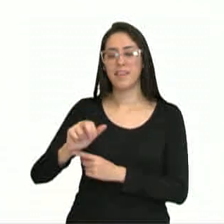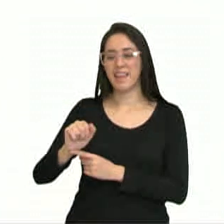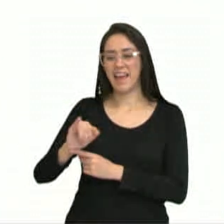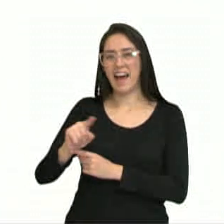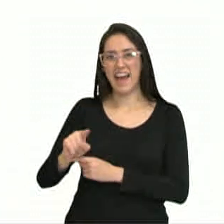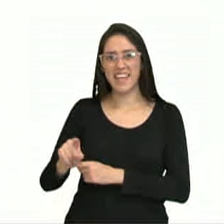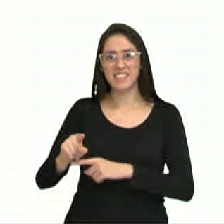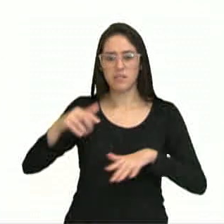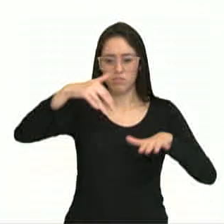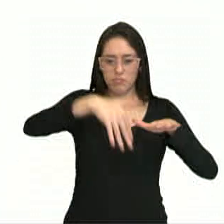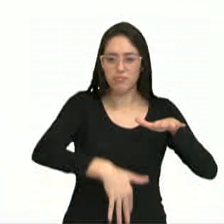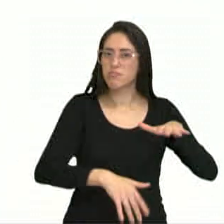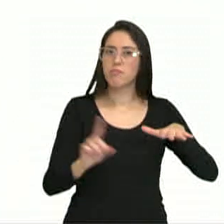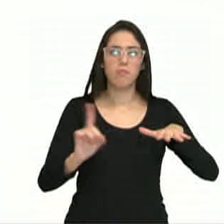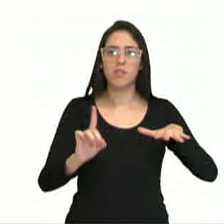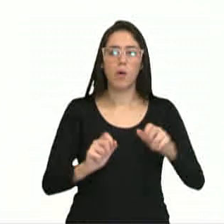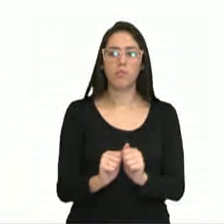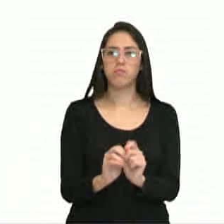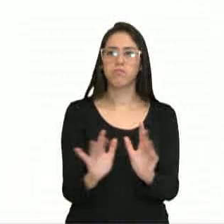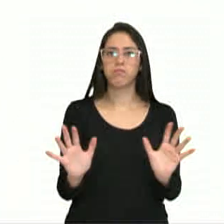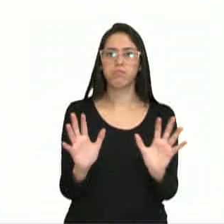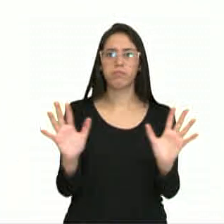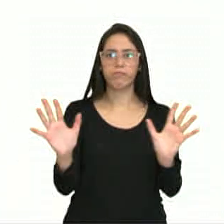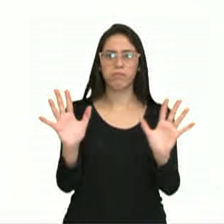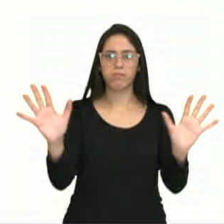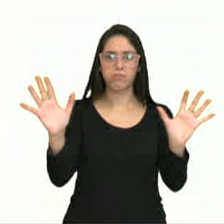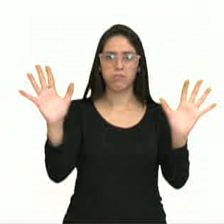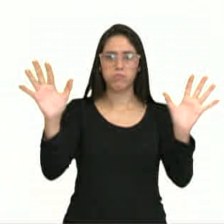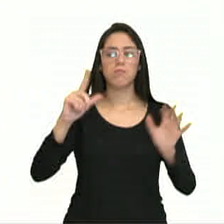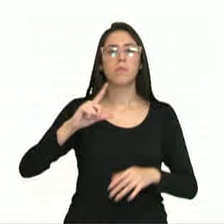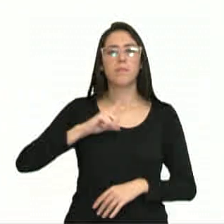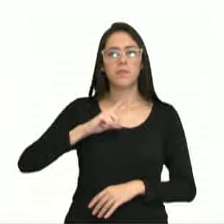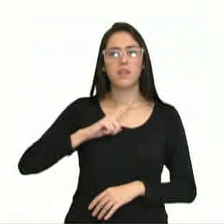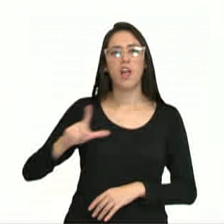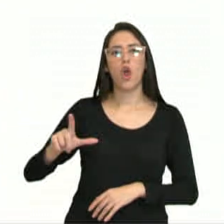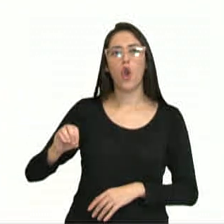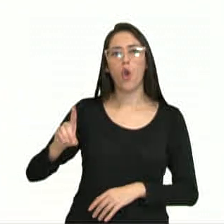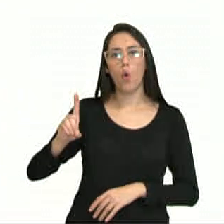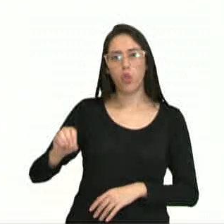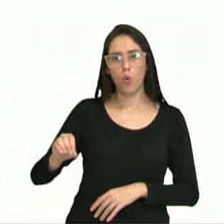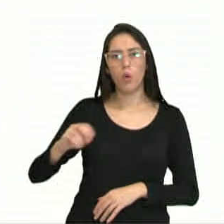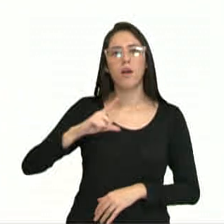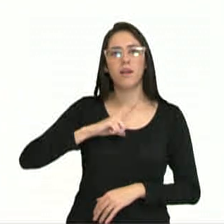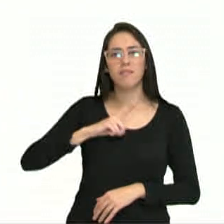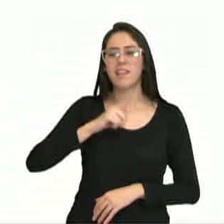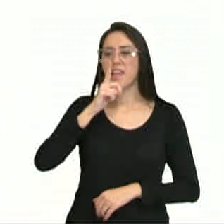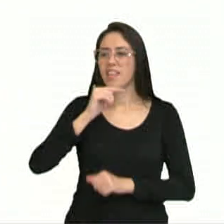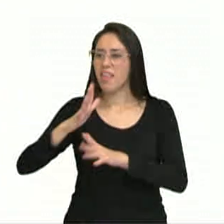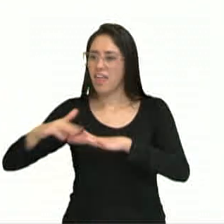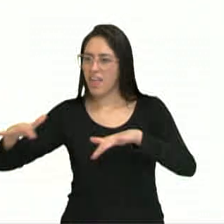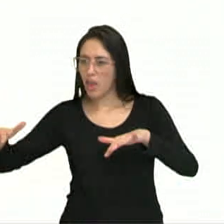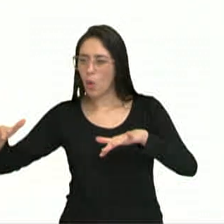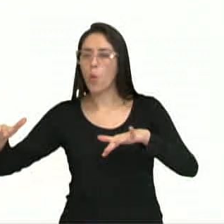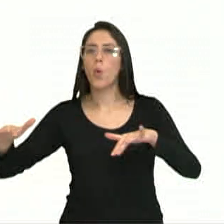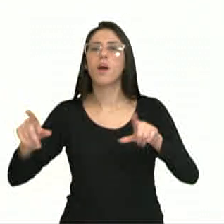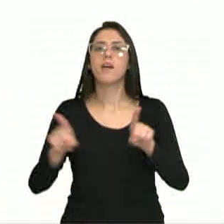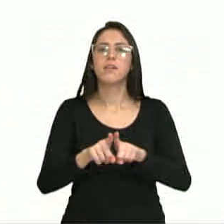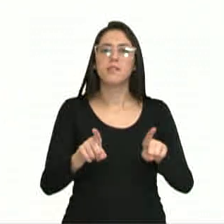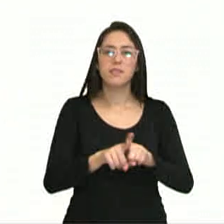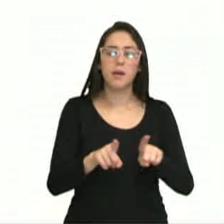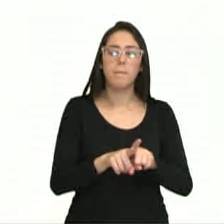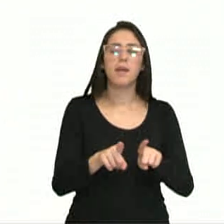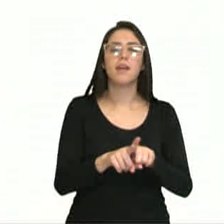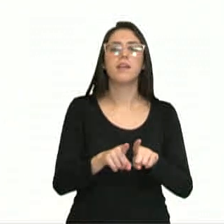lugar lodoso, ok? É uma vegetação que fica entre o rio e o mar. O objetivo do mangue